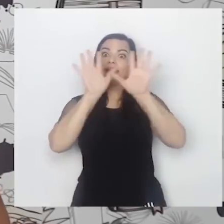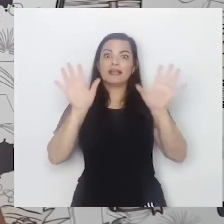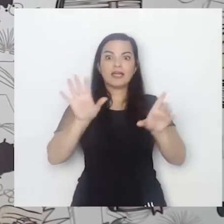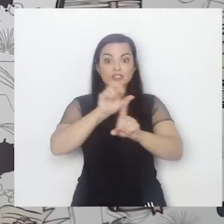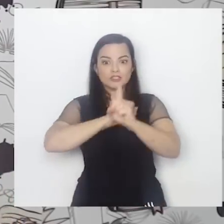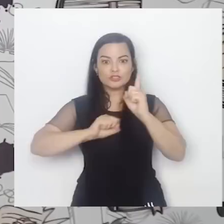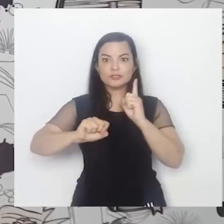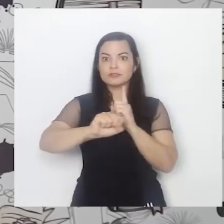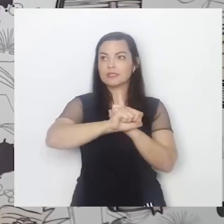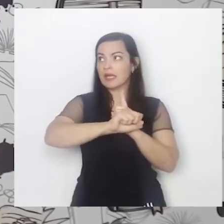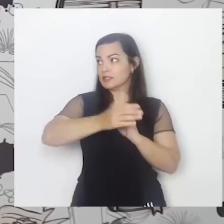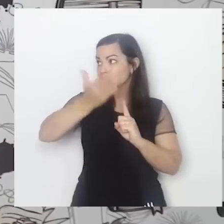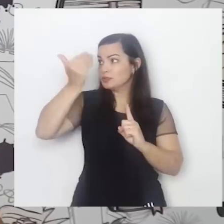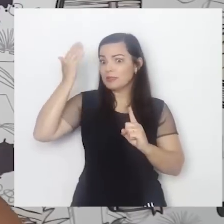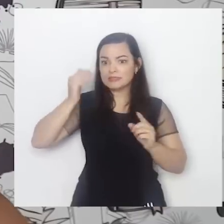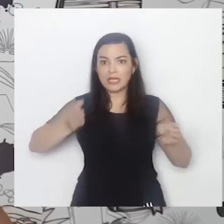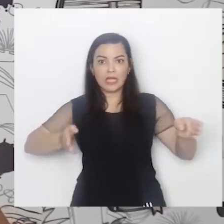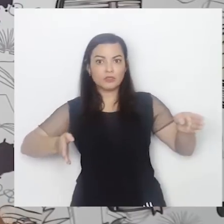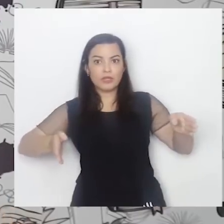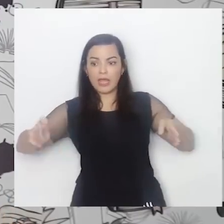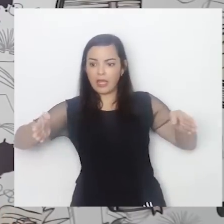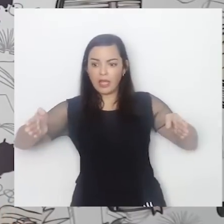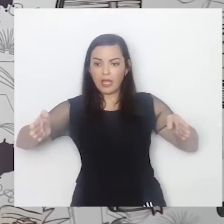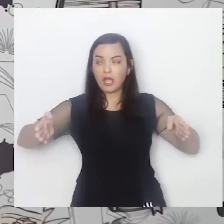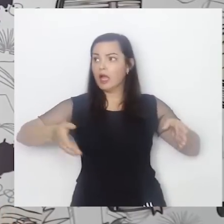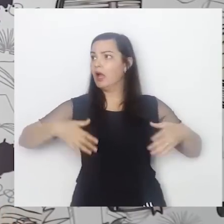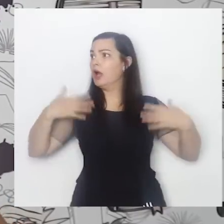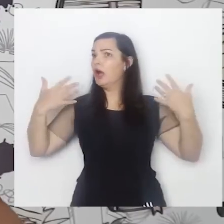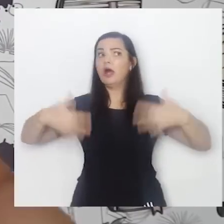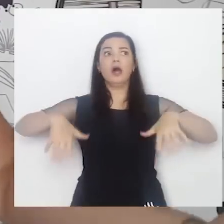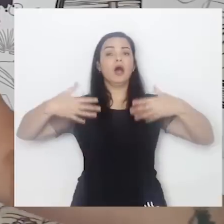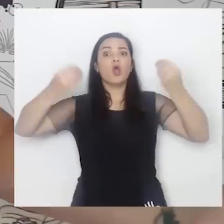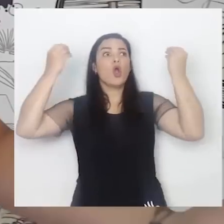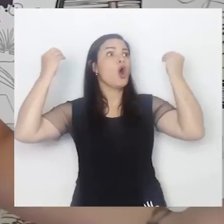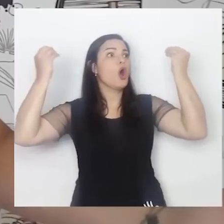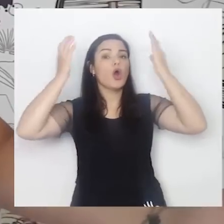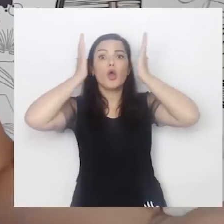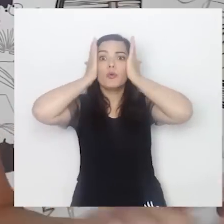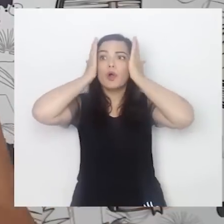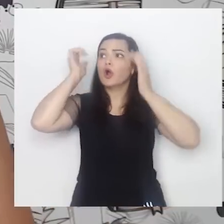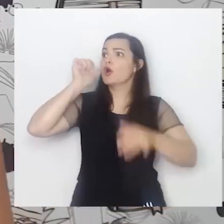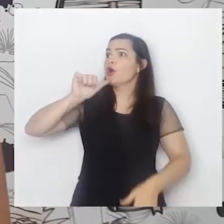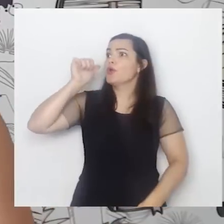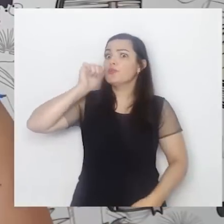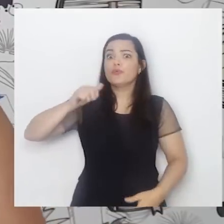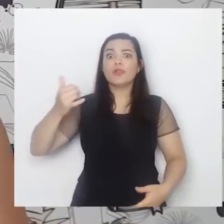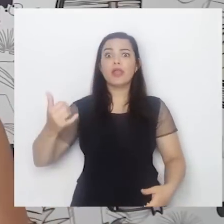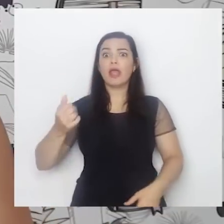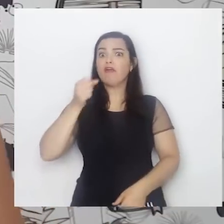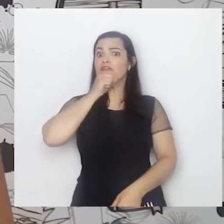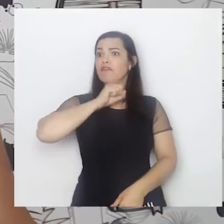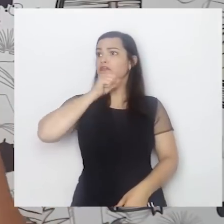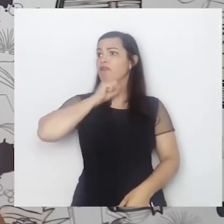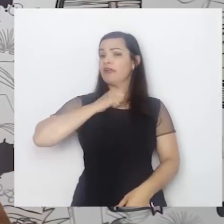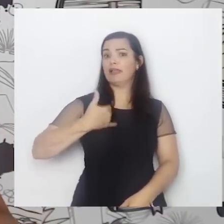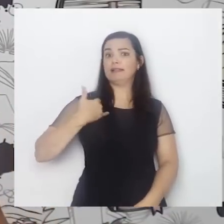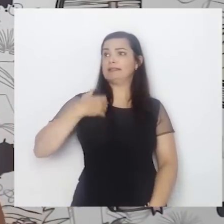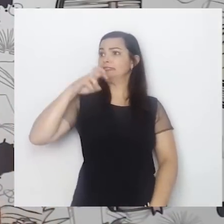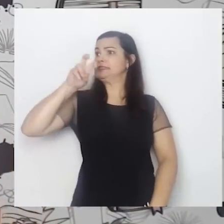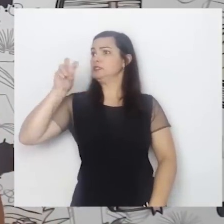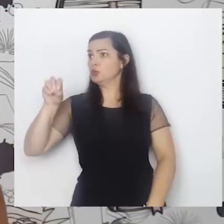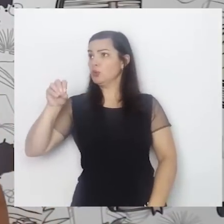toda a sociedade daquela época ficou enlouquecida. Como assim uma mulher de 50 anos